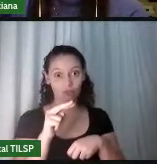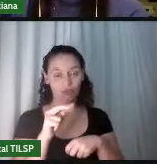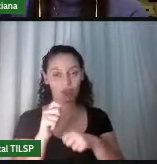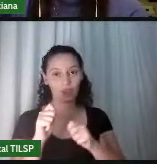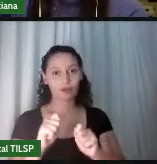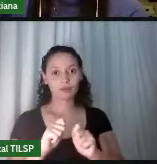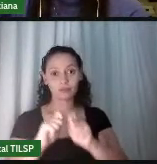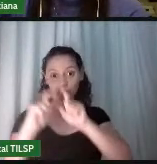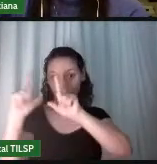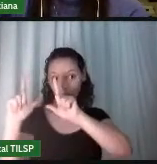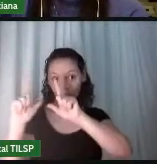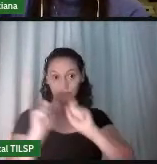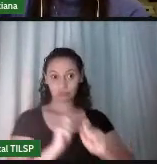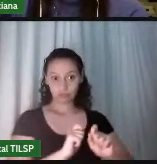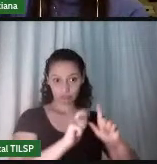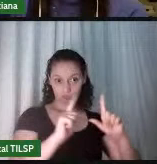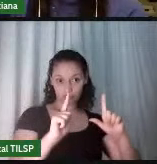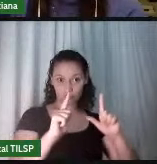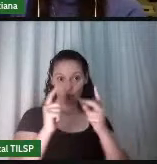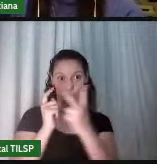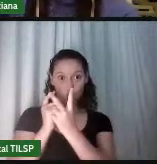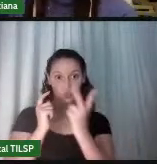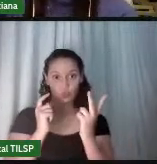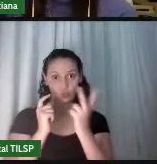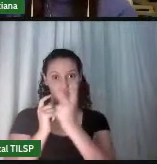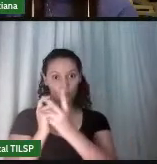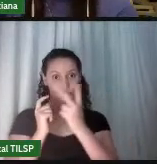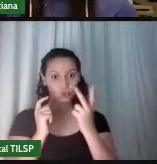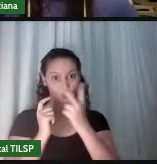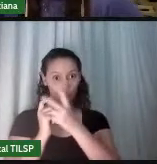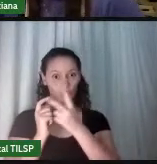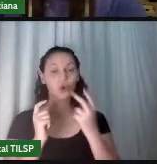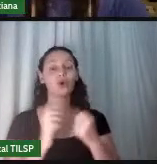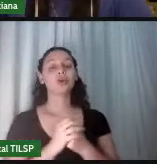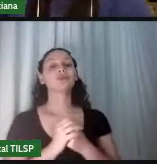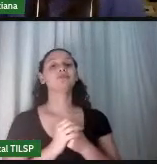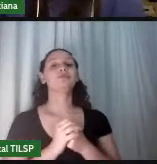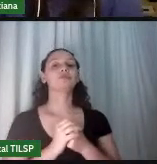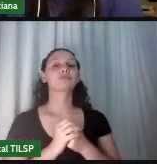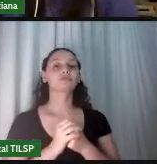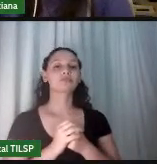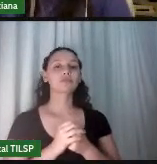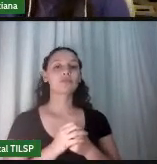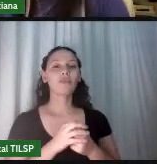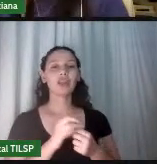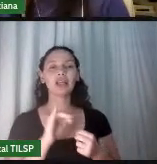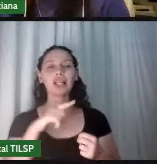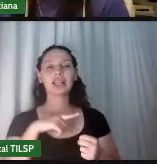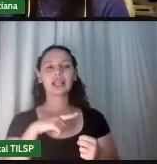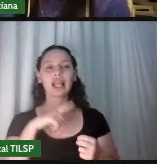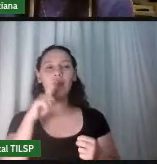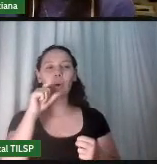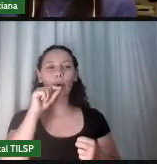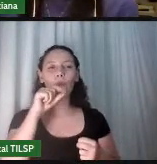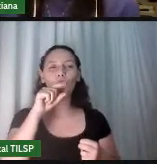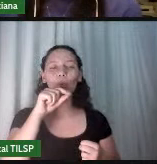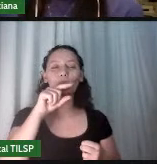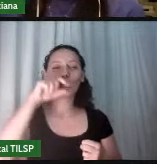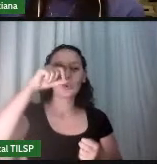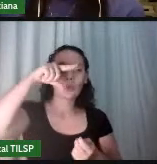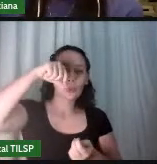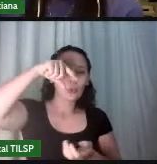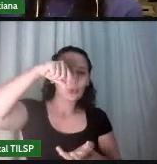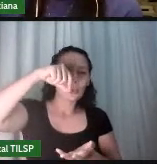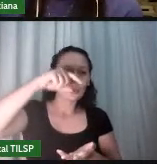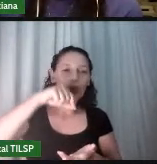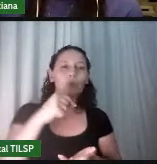ácido fosfórico, então ele ataca o esmalte e não a resina, e aí o pigmento do corante fica no esmalte, e